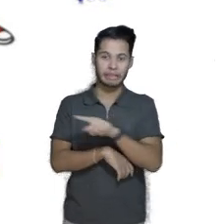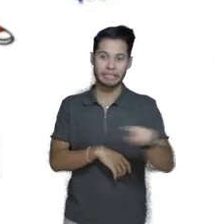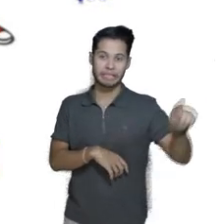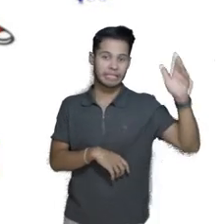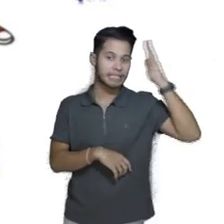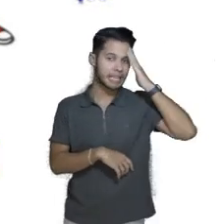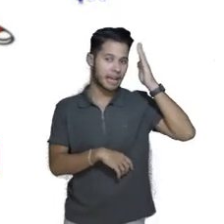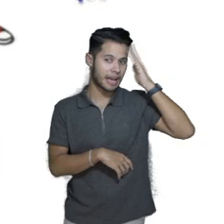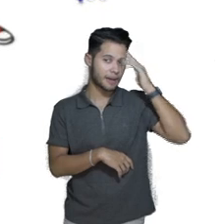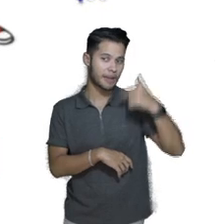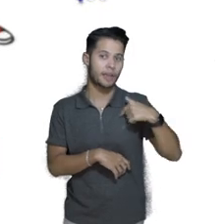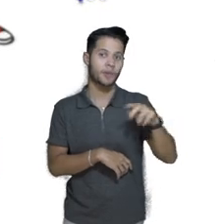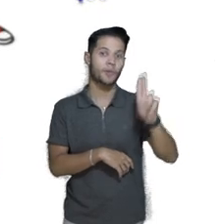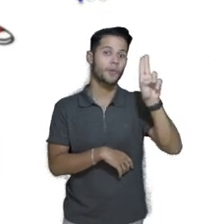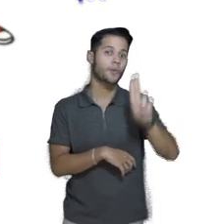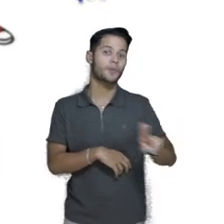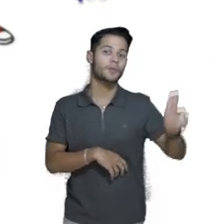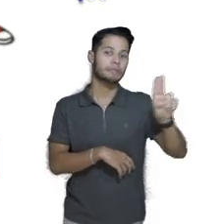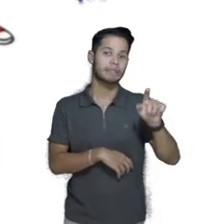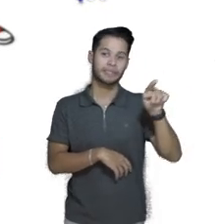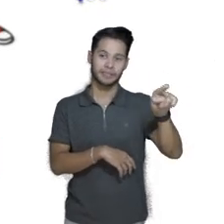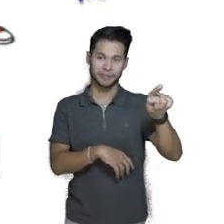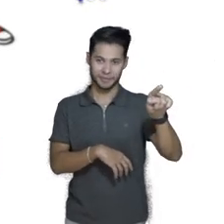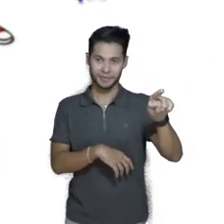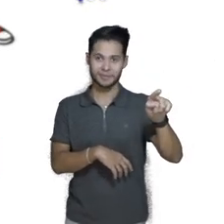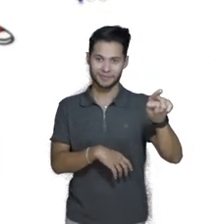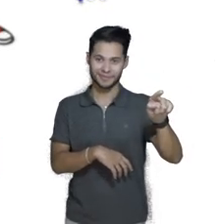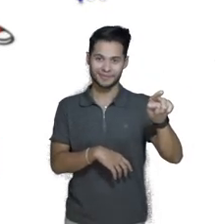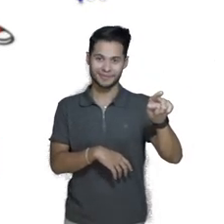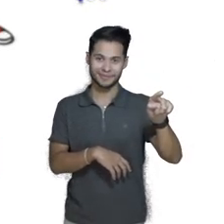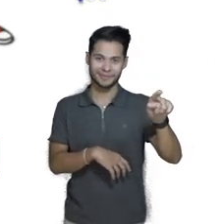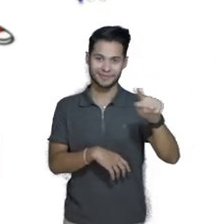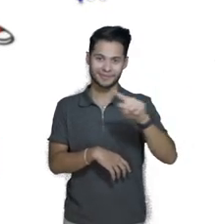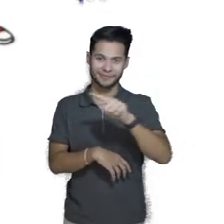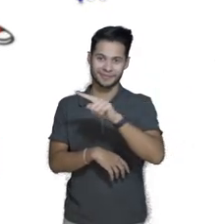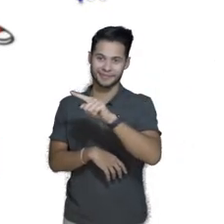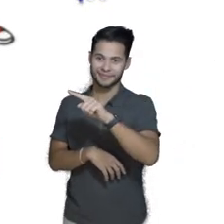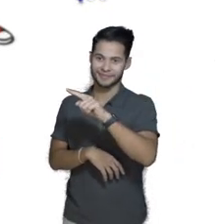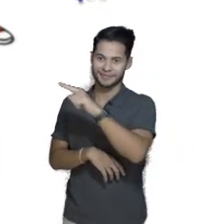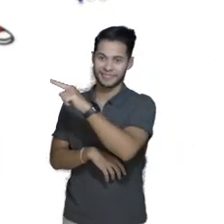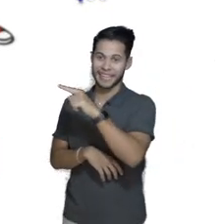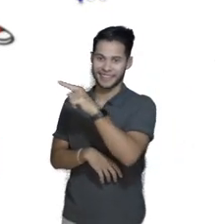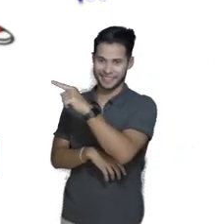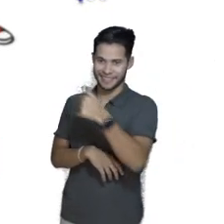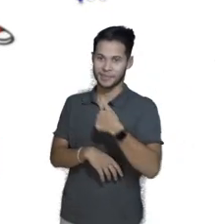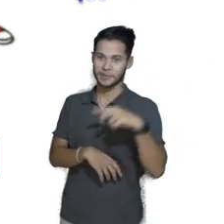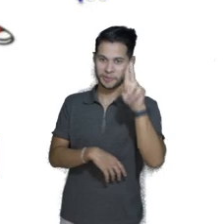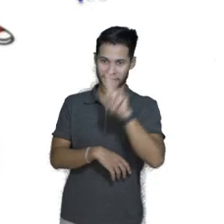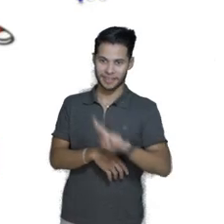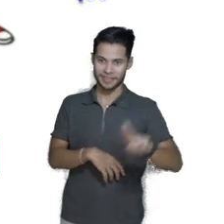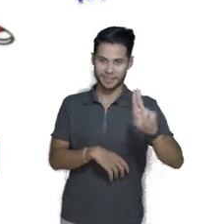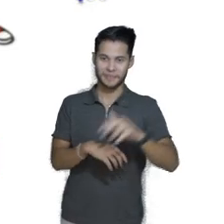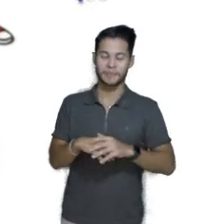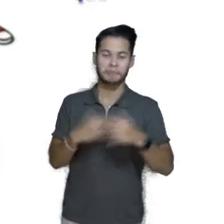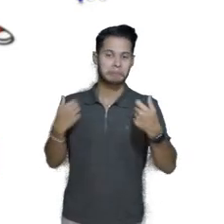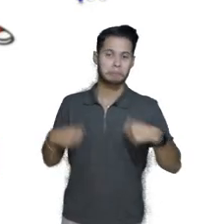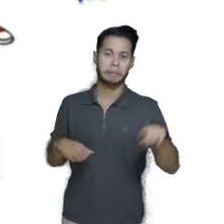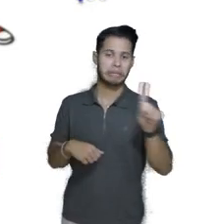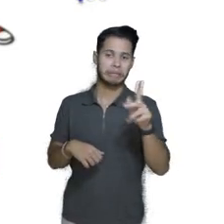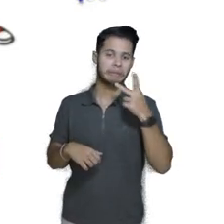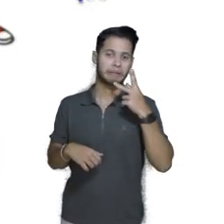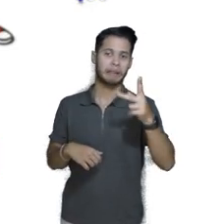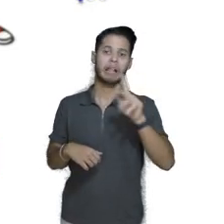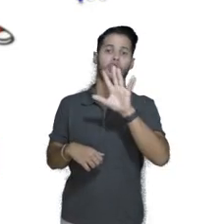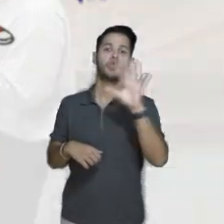essa desde então não precisa falar que todos os parceiros todos os parceiros são voluntários a